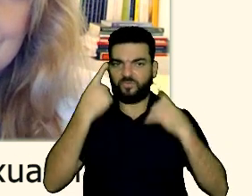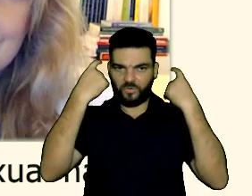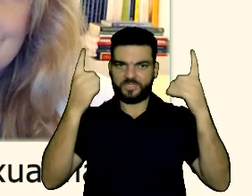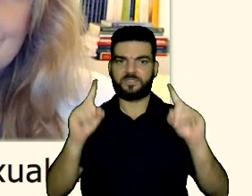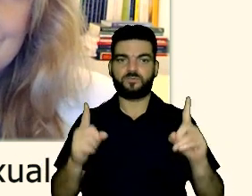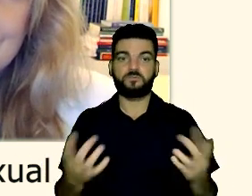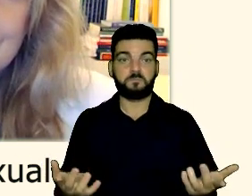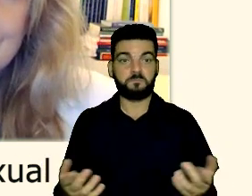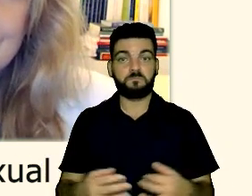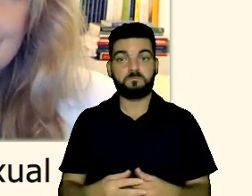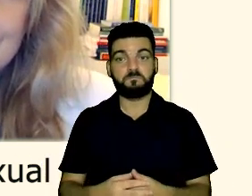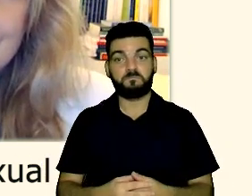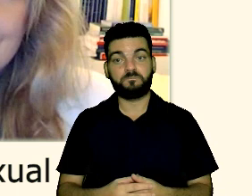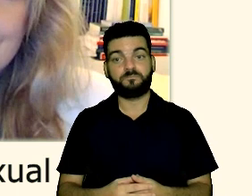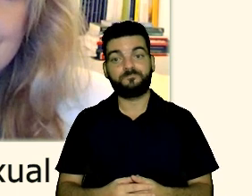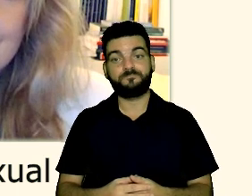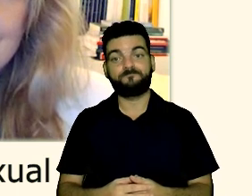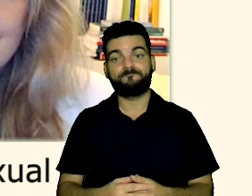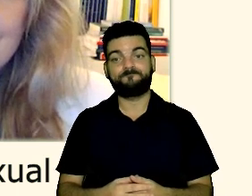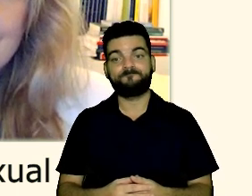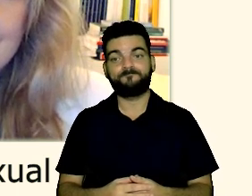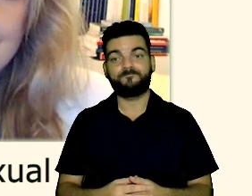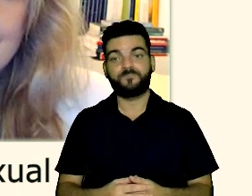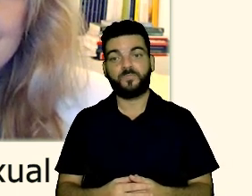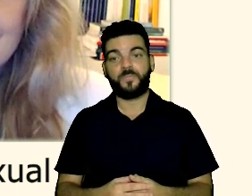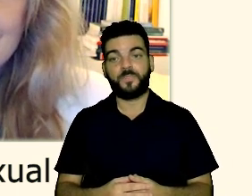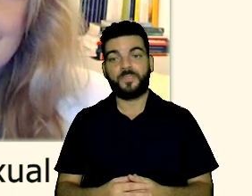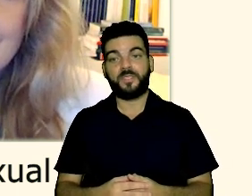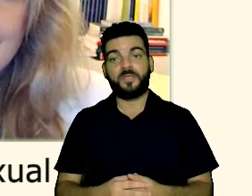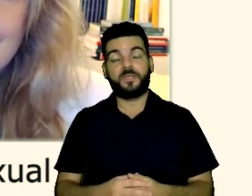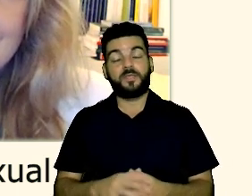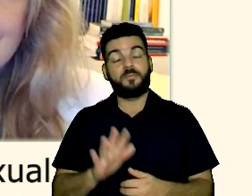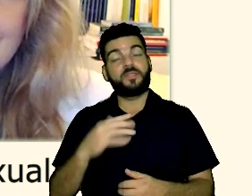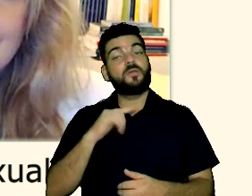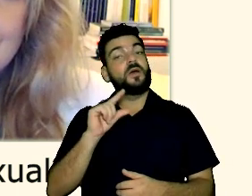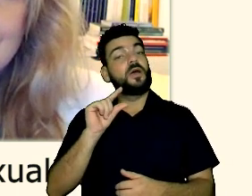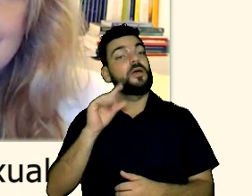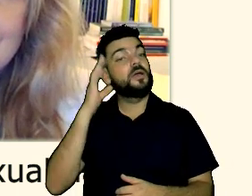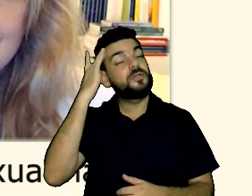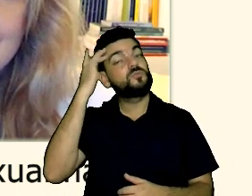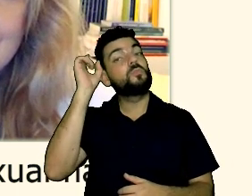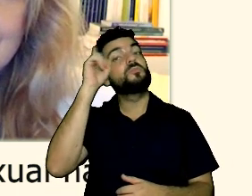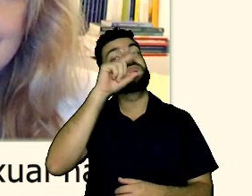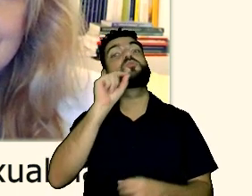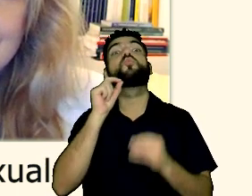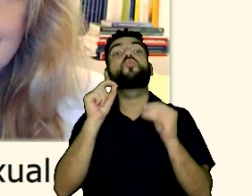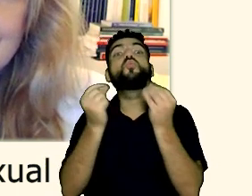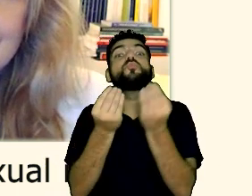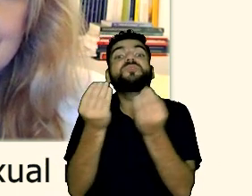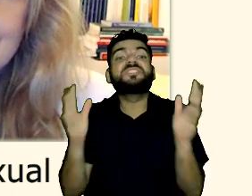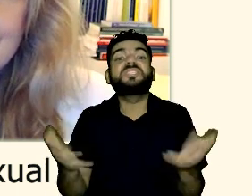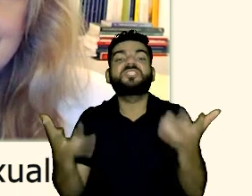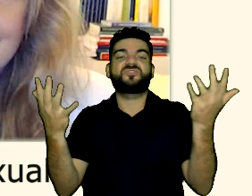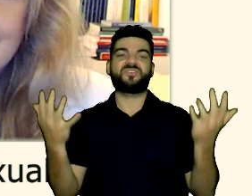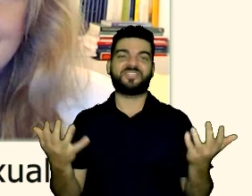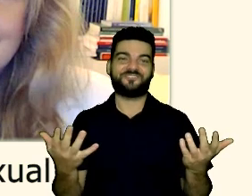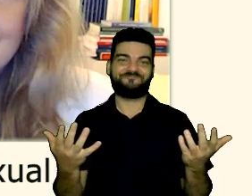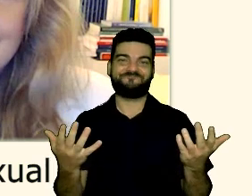forma como ela atua, possa se regrar ali da forma que seria para uma comunicação não violenta. Nós